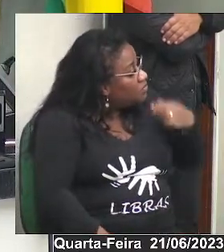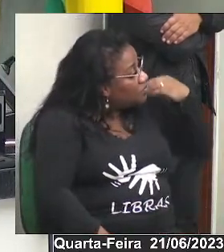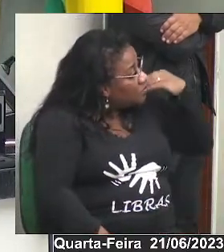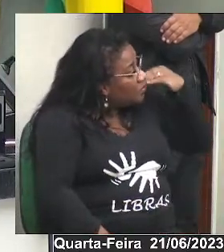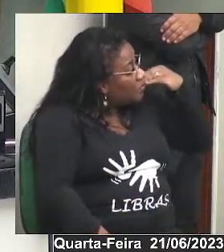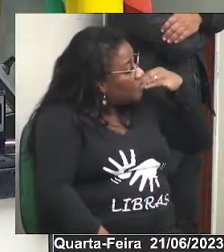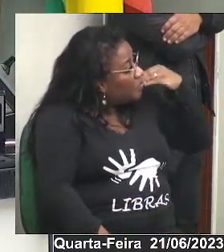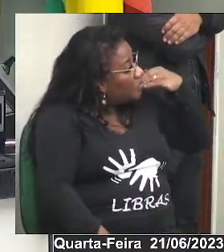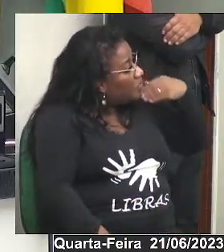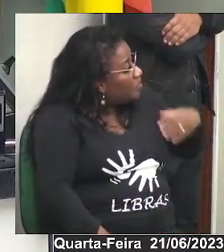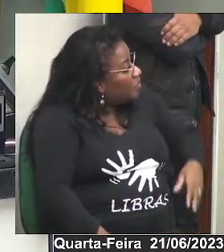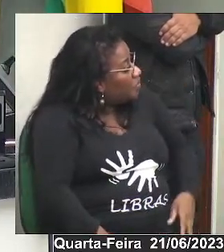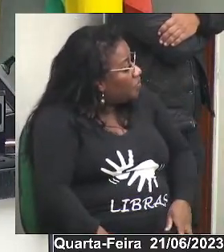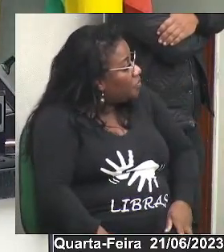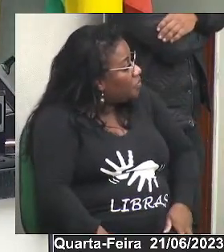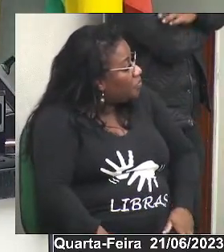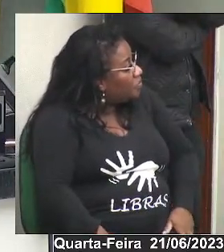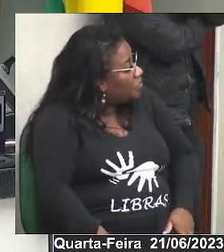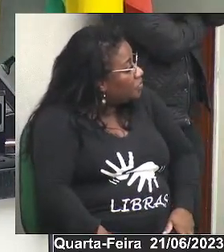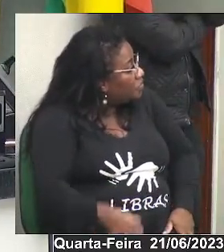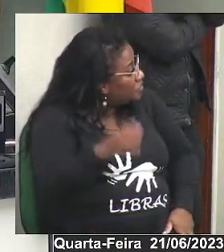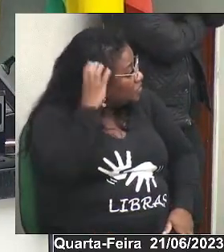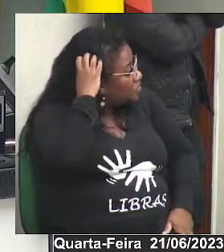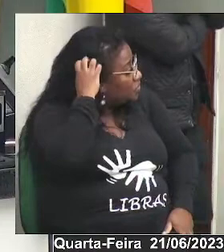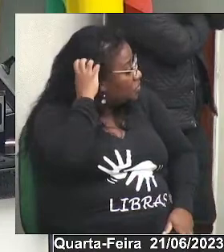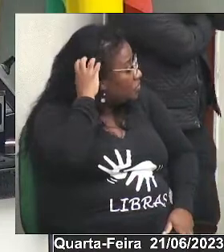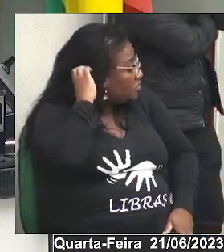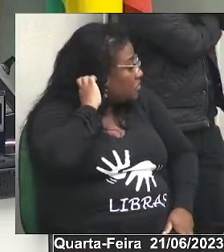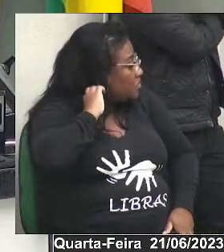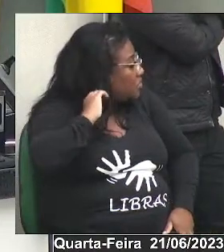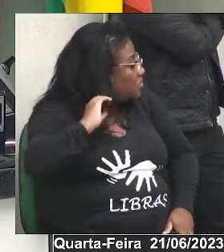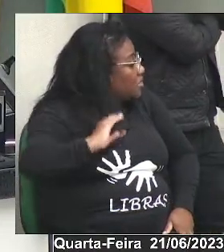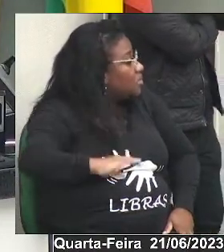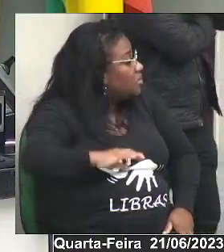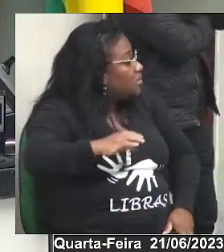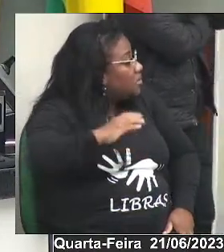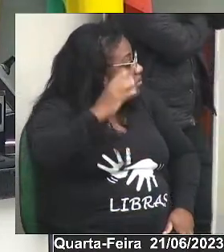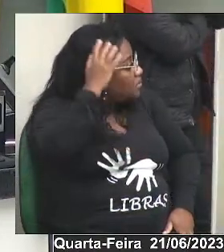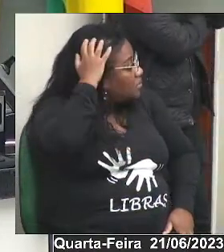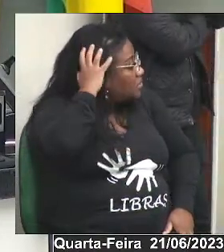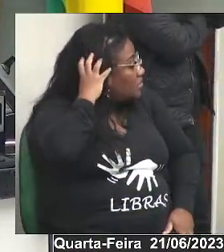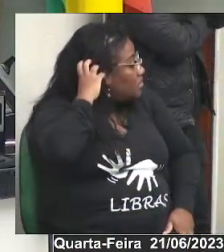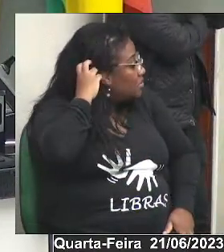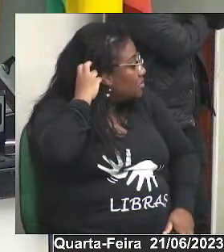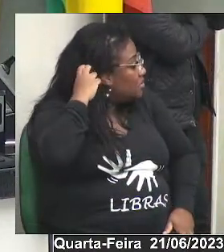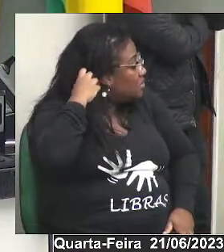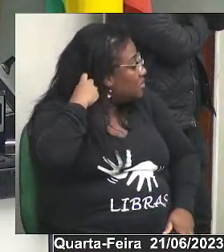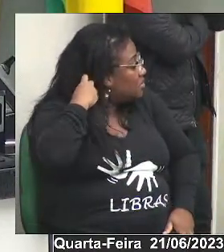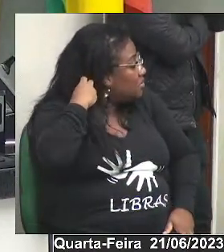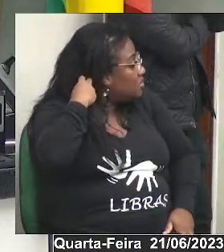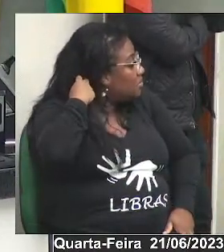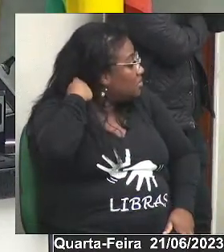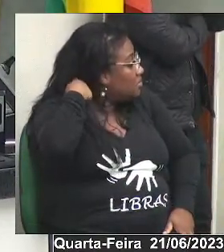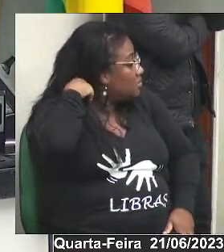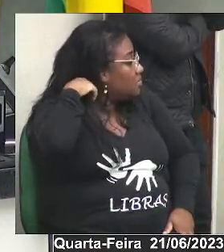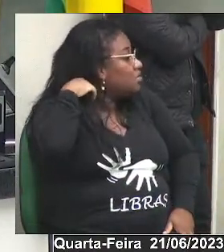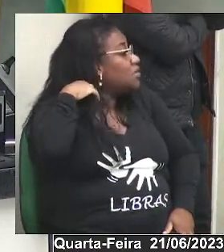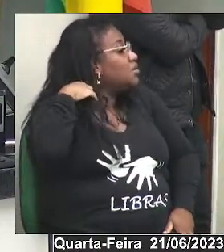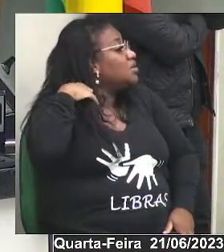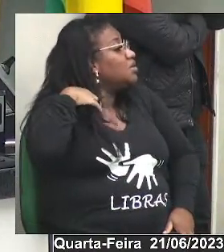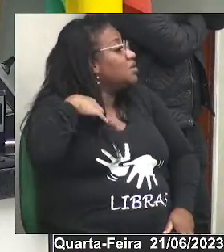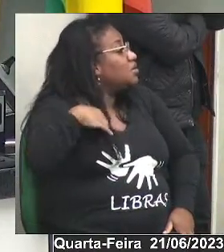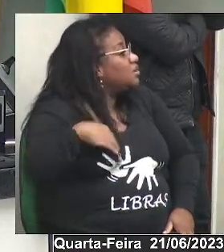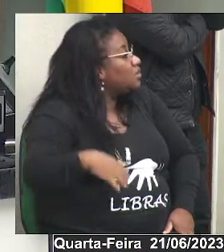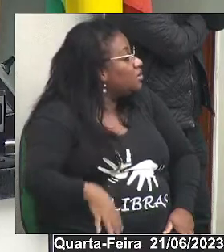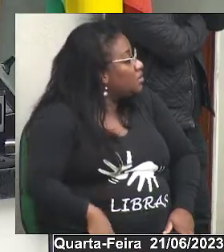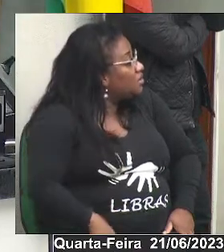ver que a minha fala, quando eu falo, eu sou dono das minhas falas. Aí eu queria provar pro senhor. Solta, por favor, Nilson. Não, fala galera, delegado